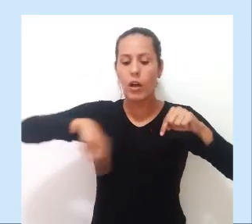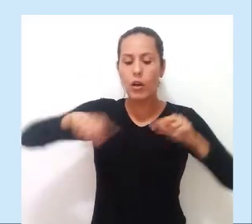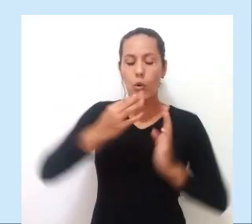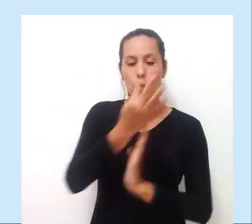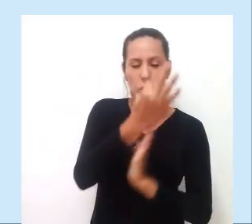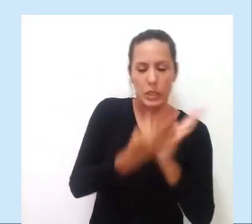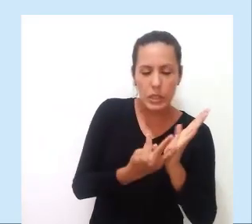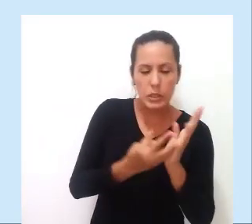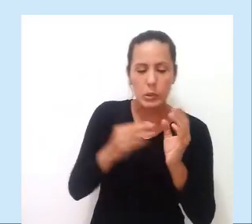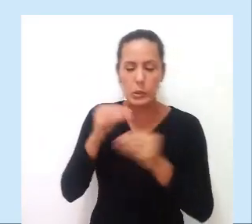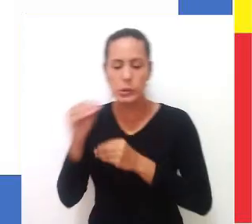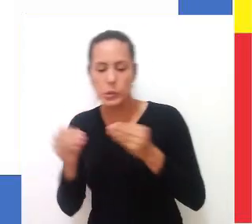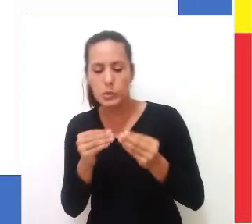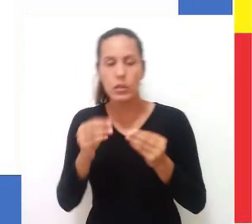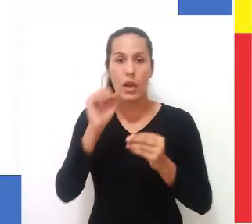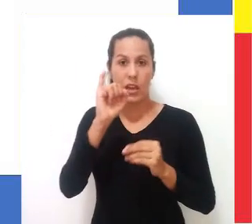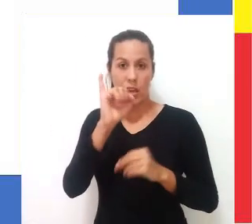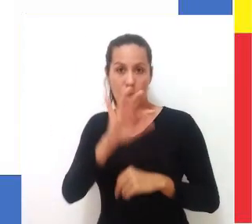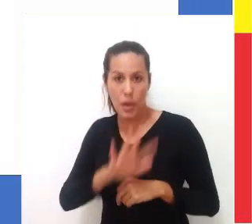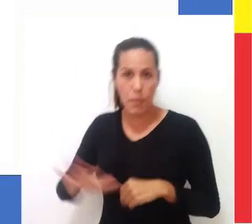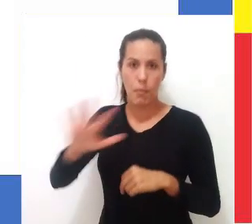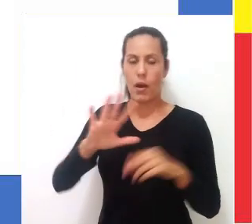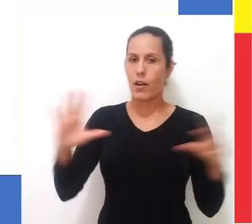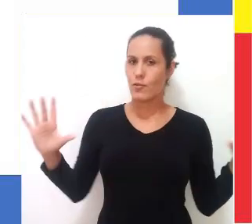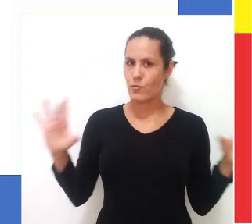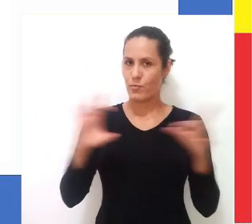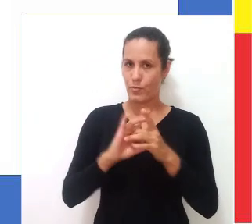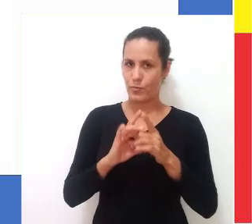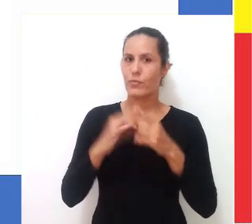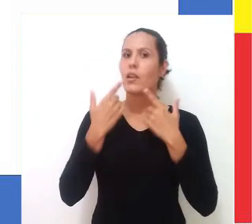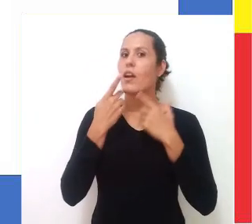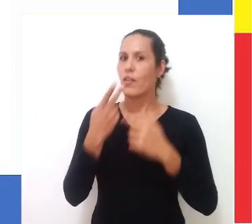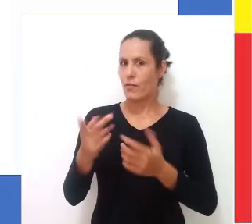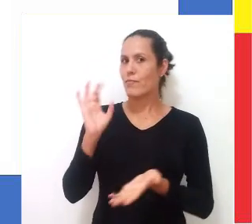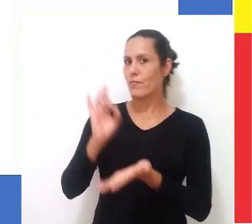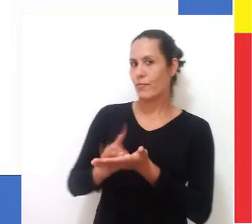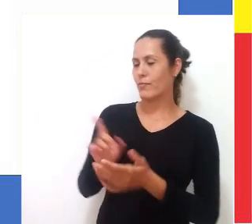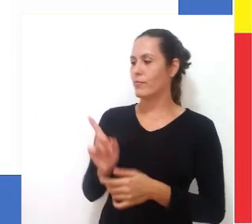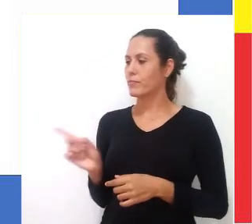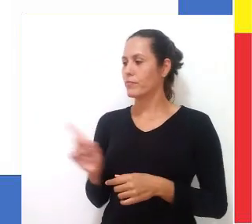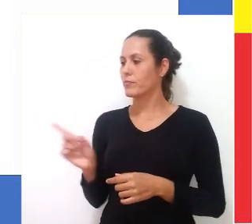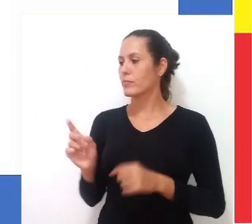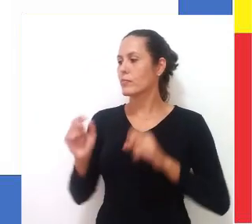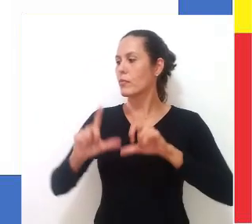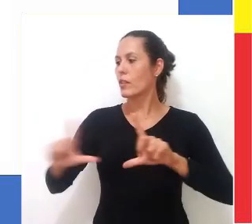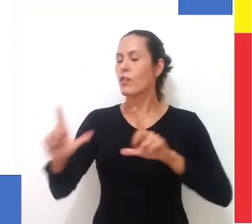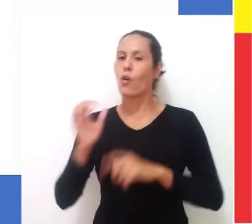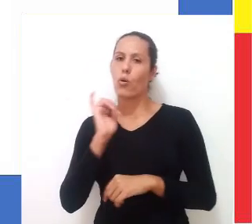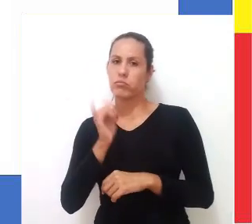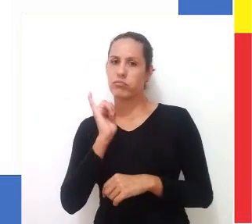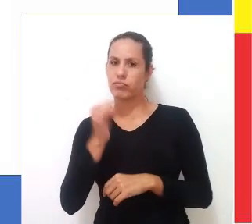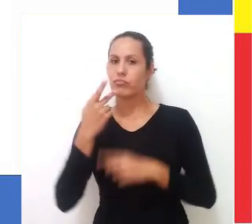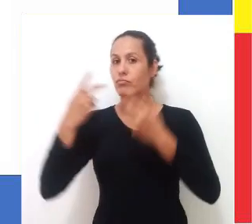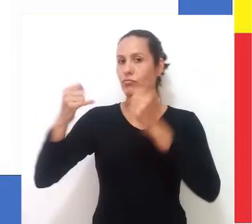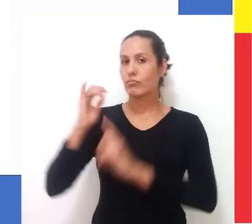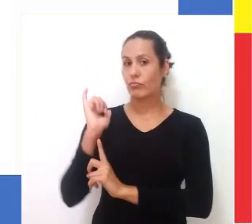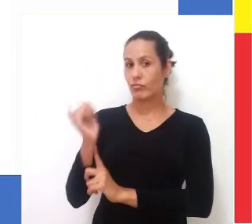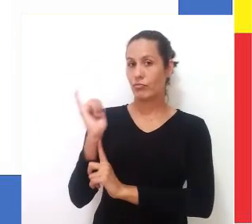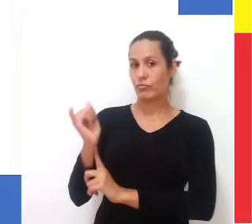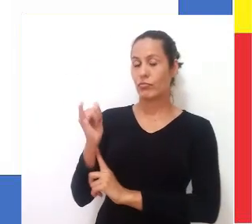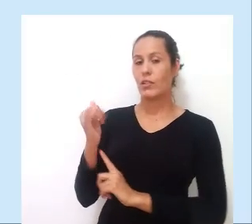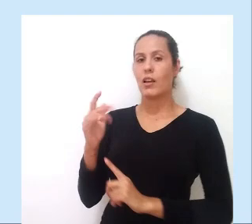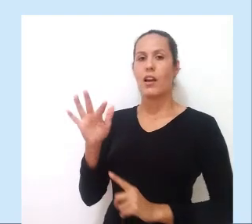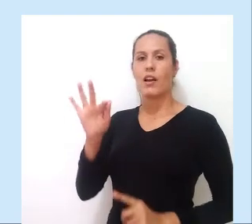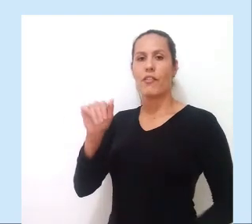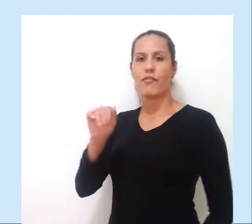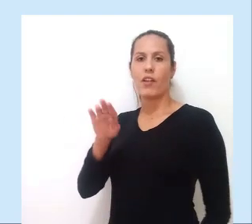A imagem também fala. Como vocês podem ver aí na tela, eu trouxe uma fábula para vocês e vamos falar um pouquinho sobre ela.